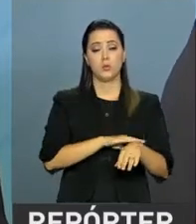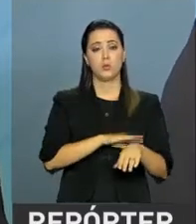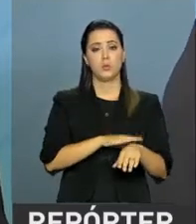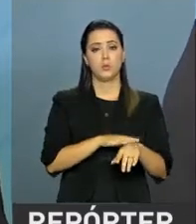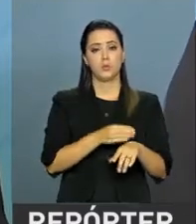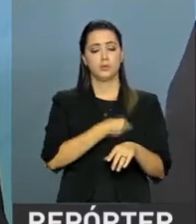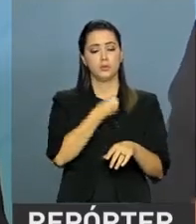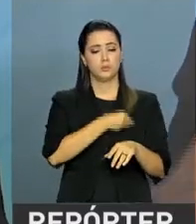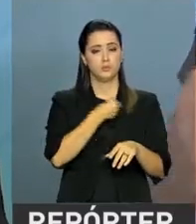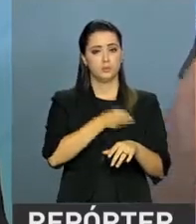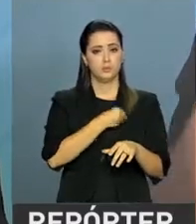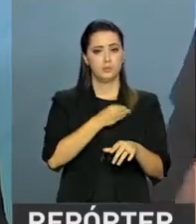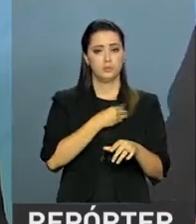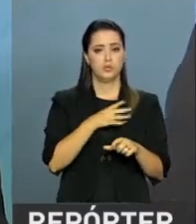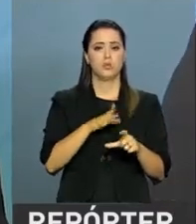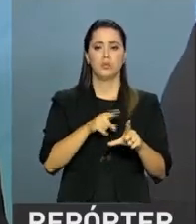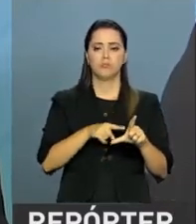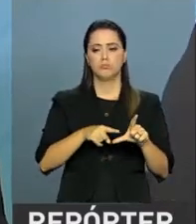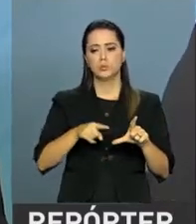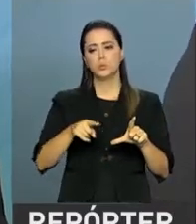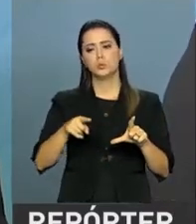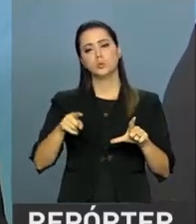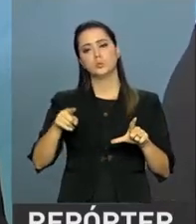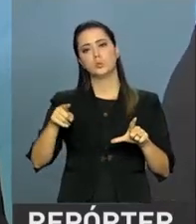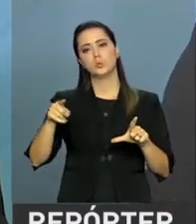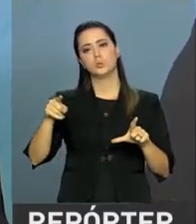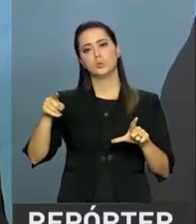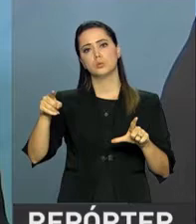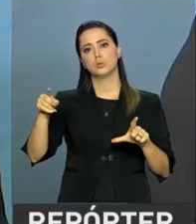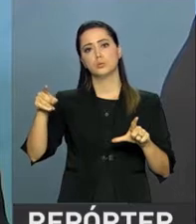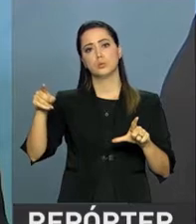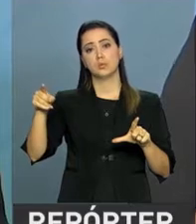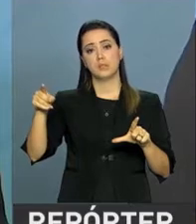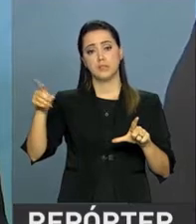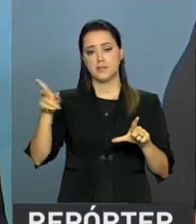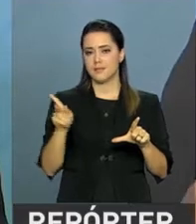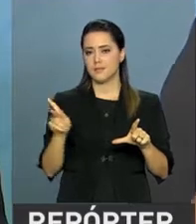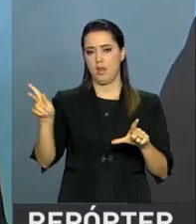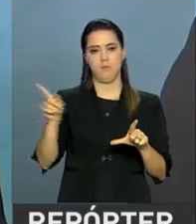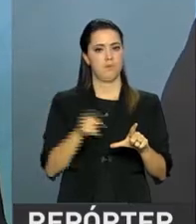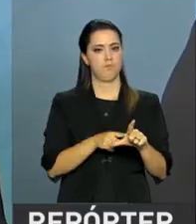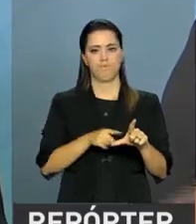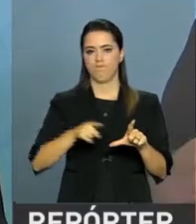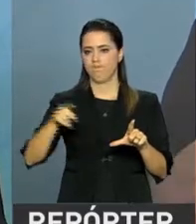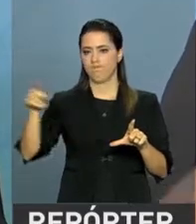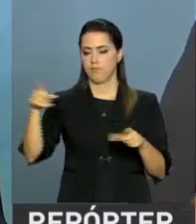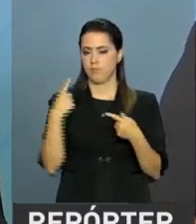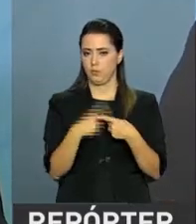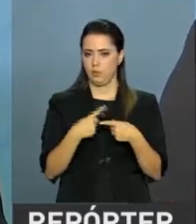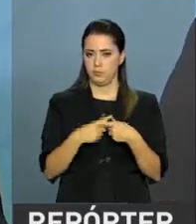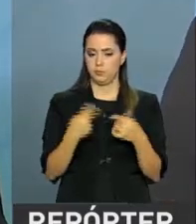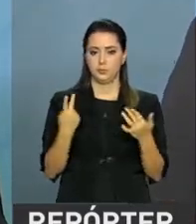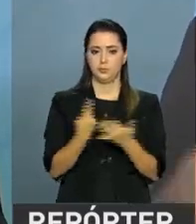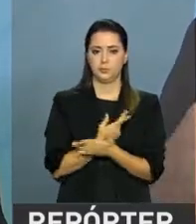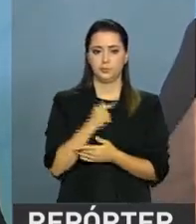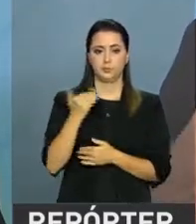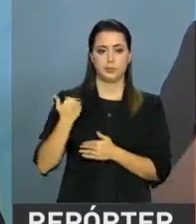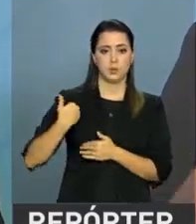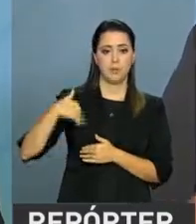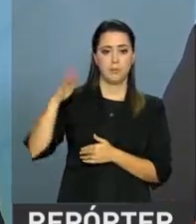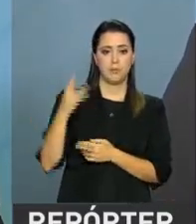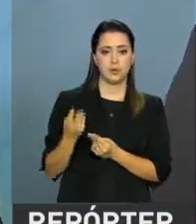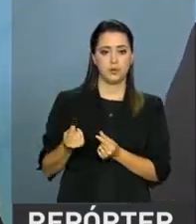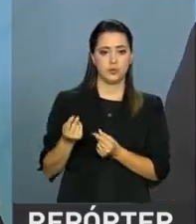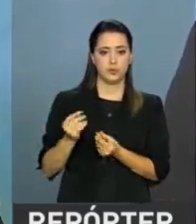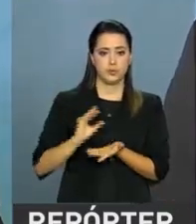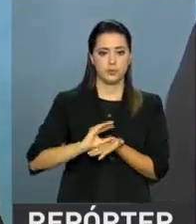vivendo um ciclo mais longo de crescimento devido ao fato de que isso está sendo sustentado por aumento de